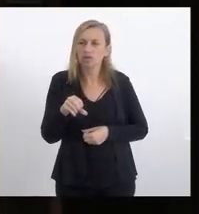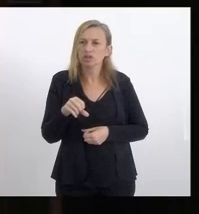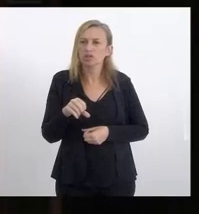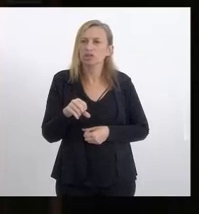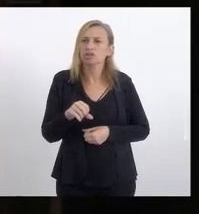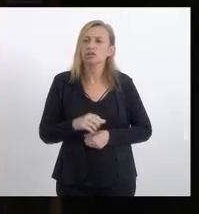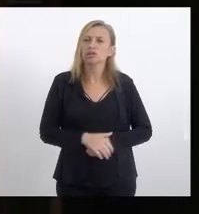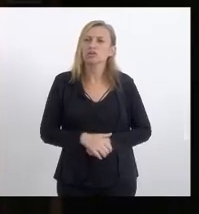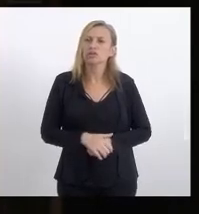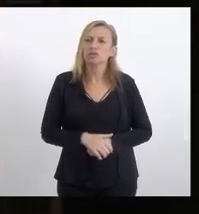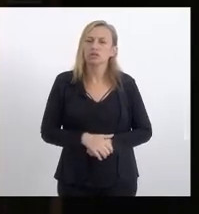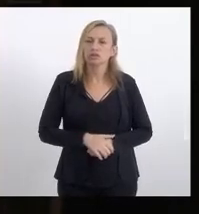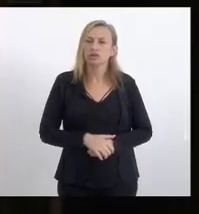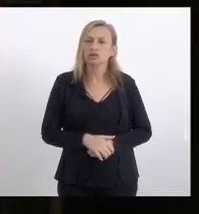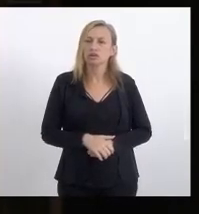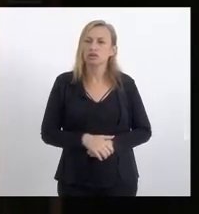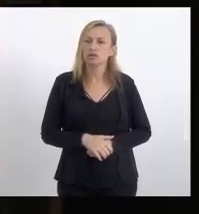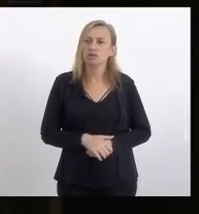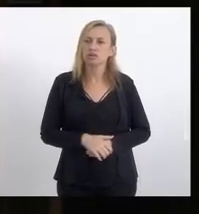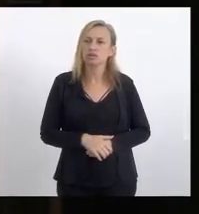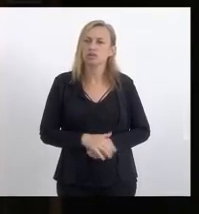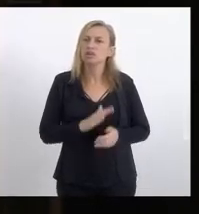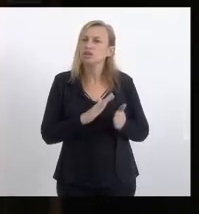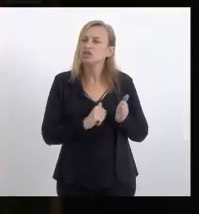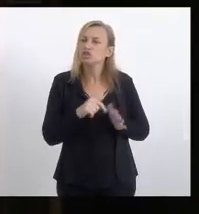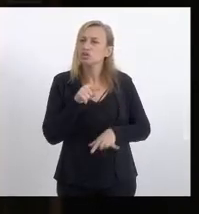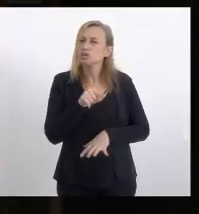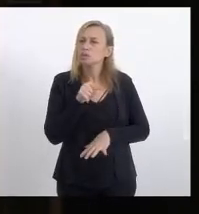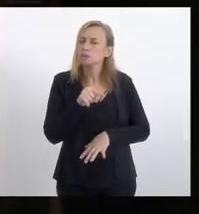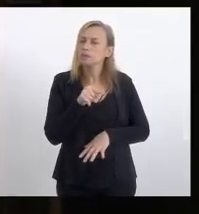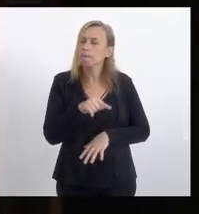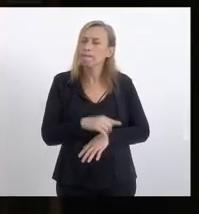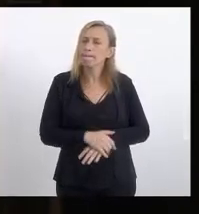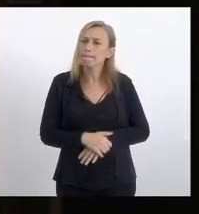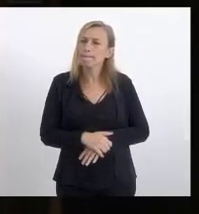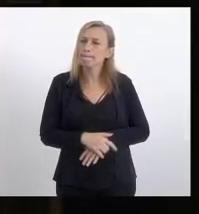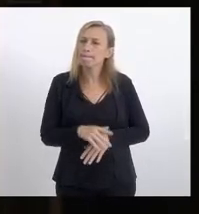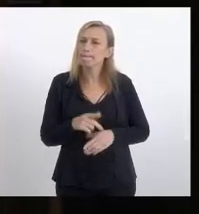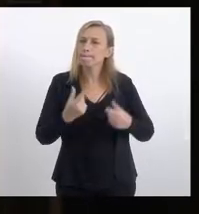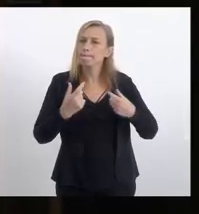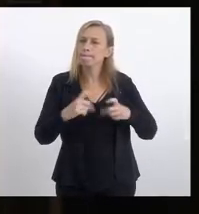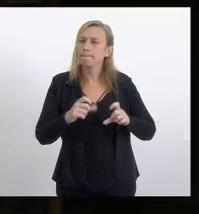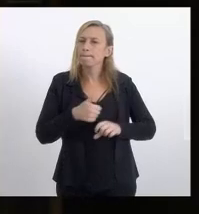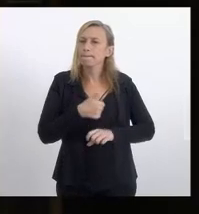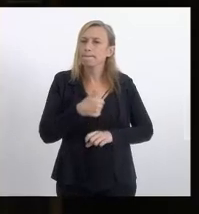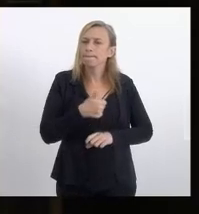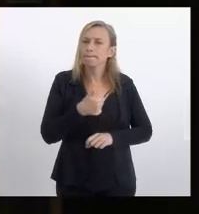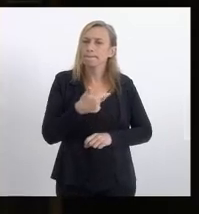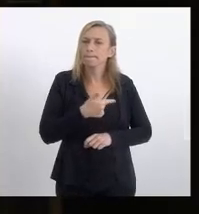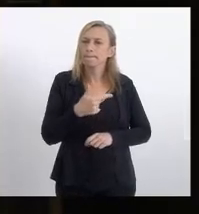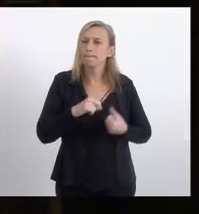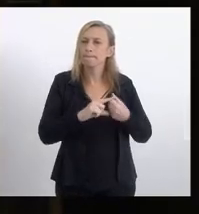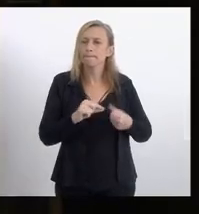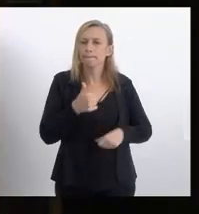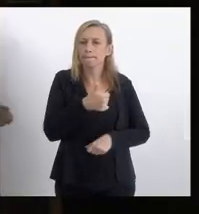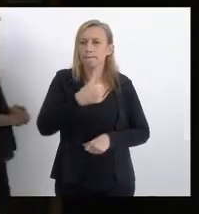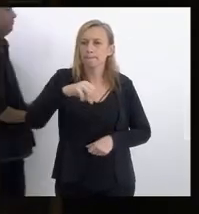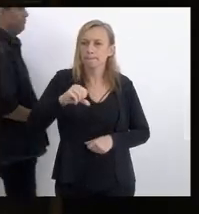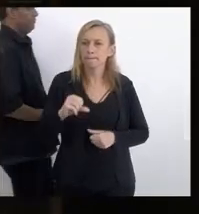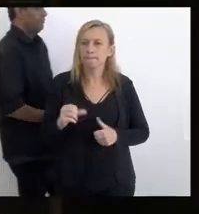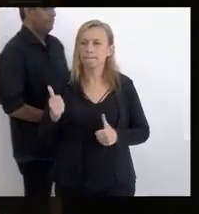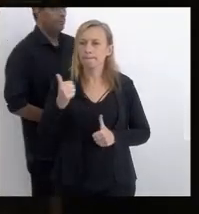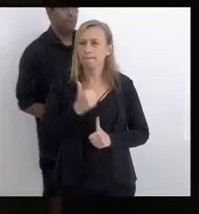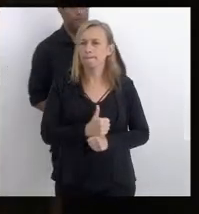simplesmente é uma correção formal que tira aqui é o parágrafo segundo 1º e 2º do artigo 19